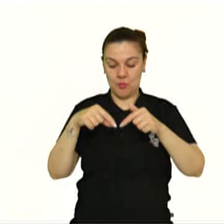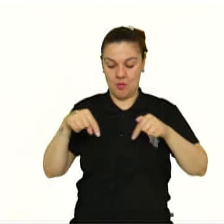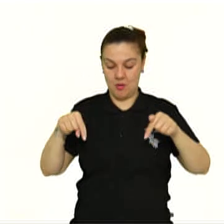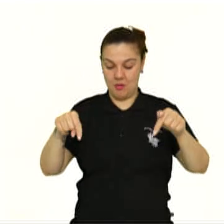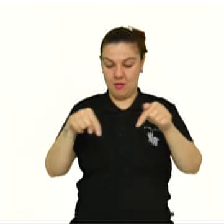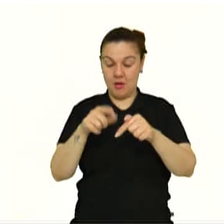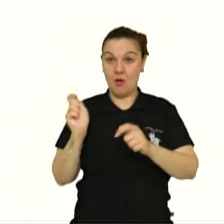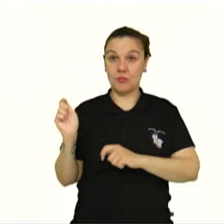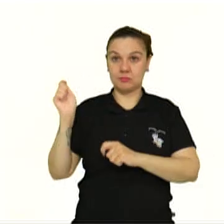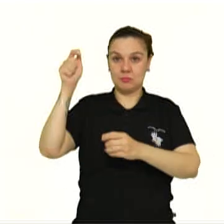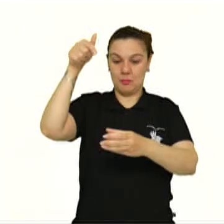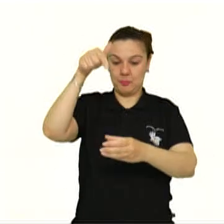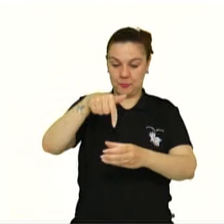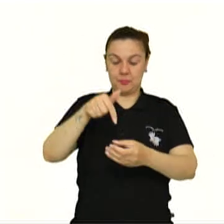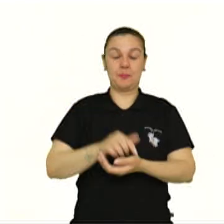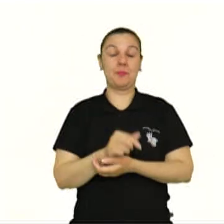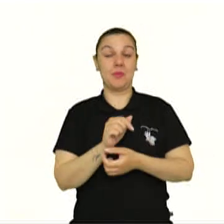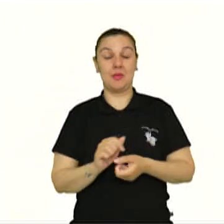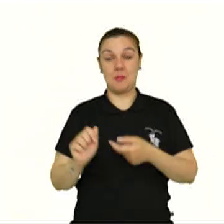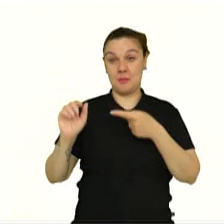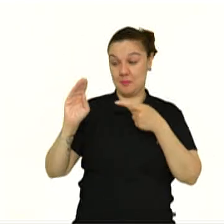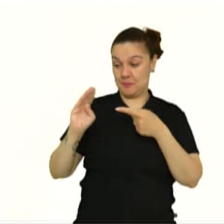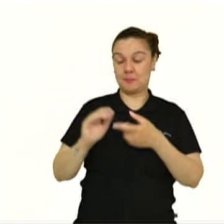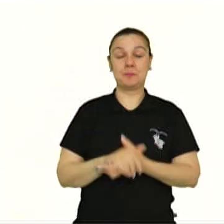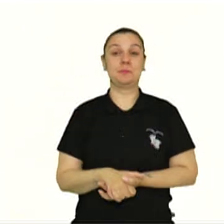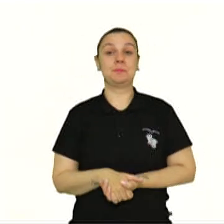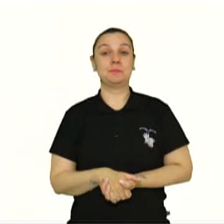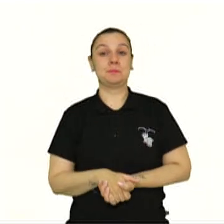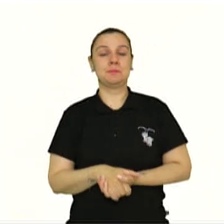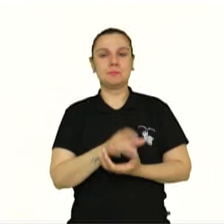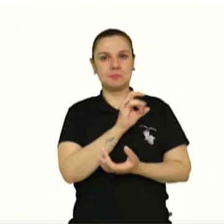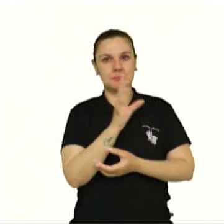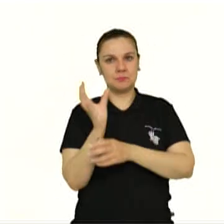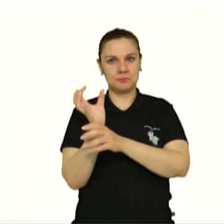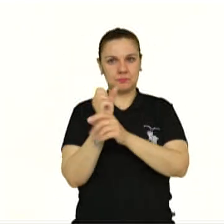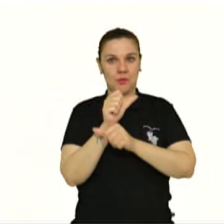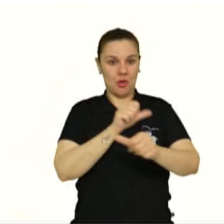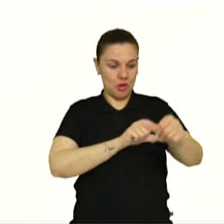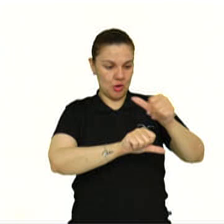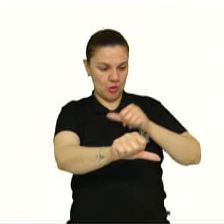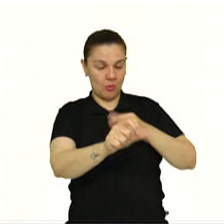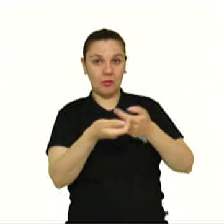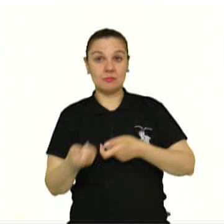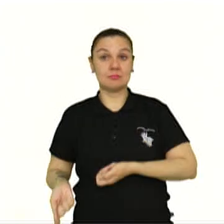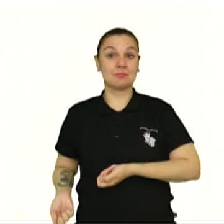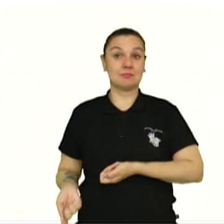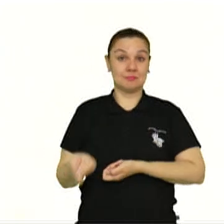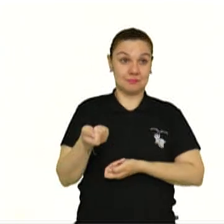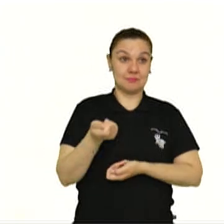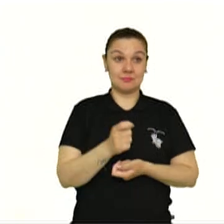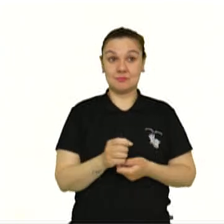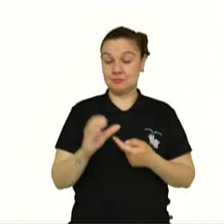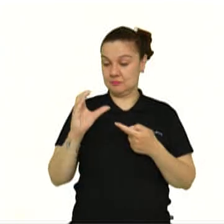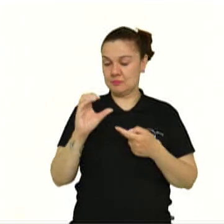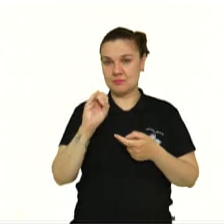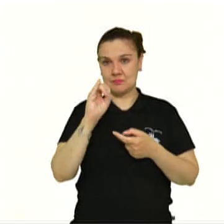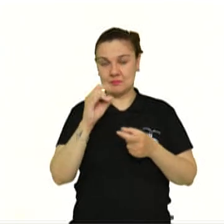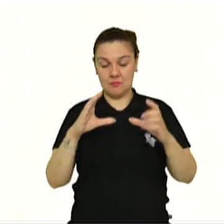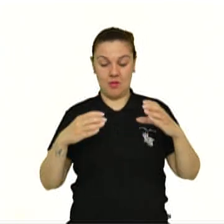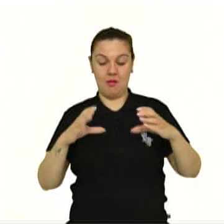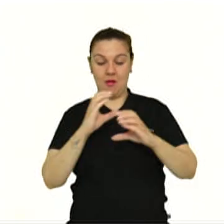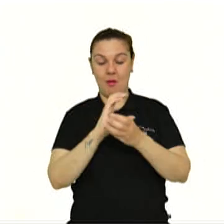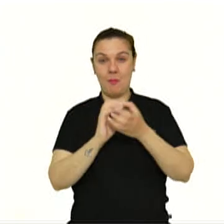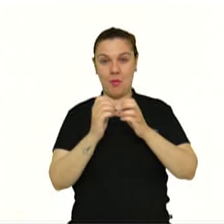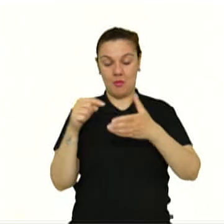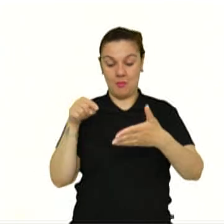para ele ser realizado. Letra A. Letra B. A cada ponta é trocado quem serve. Letra C. Se a bola tocar na